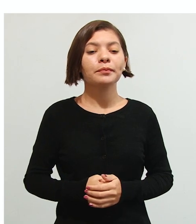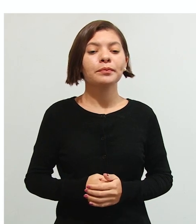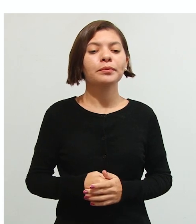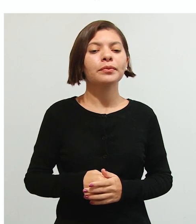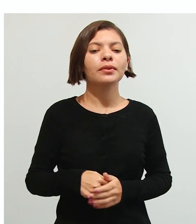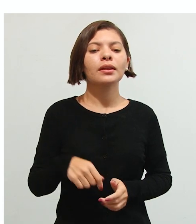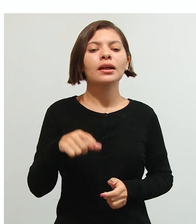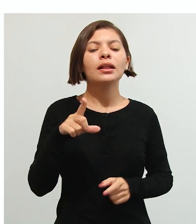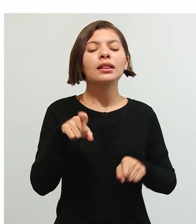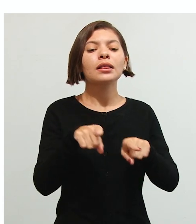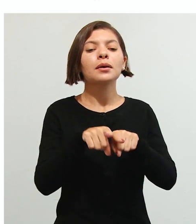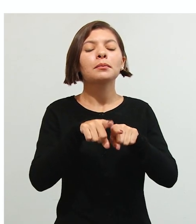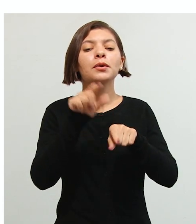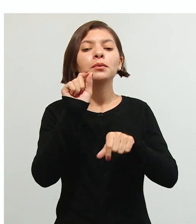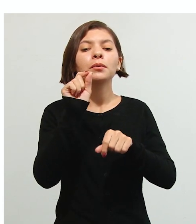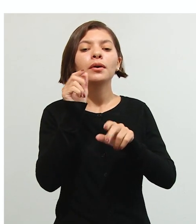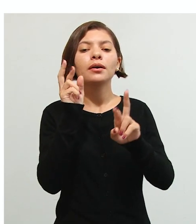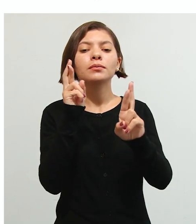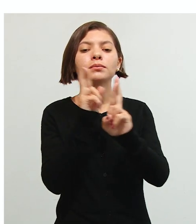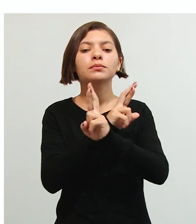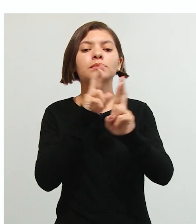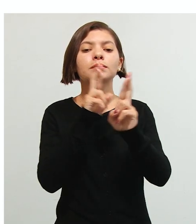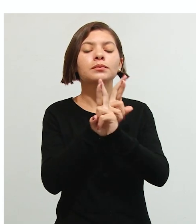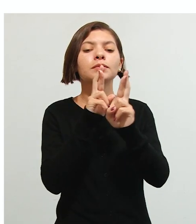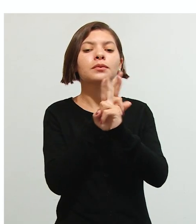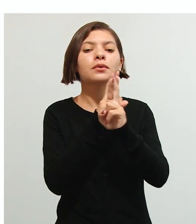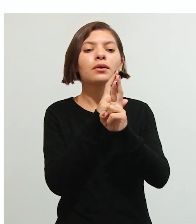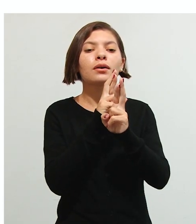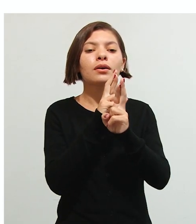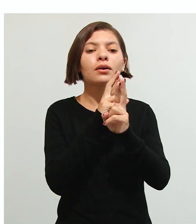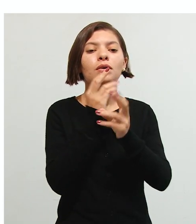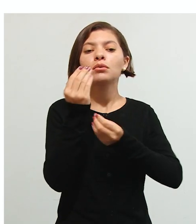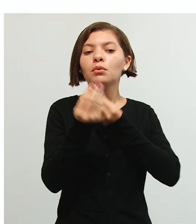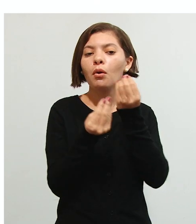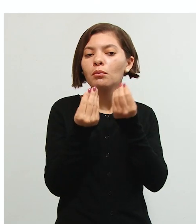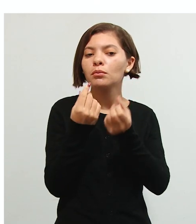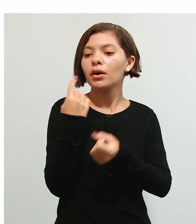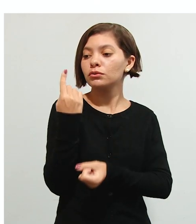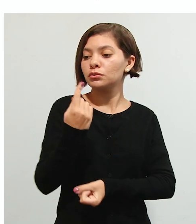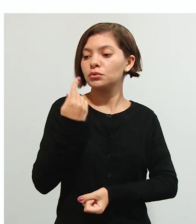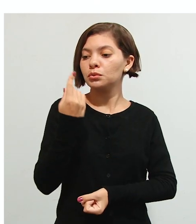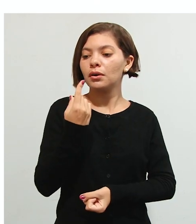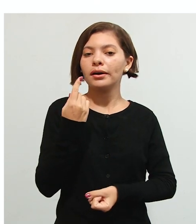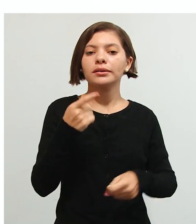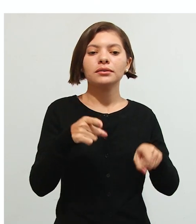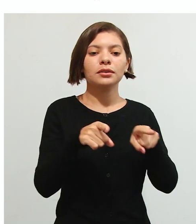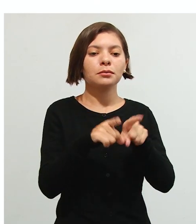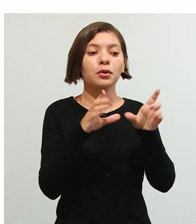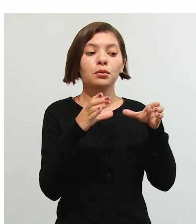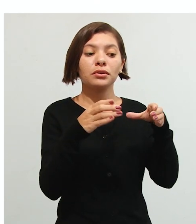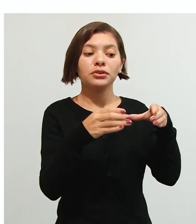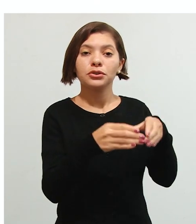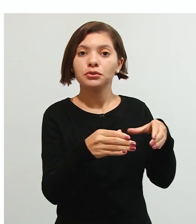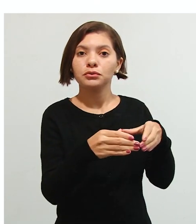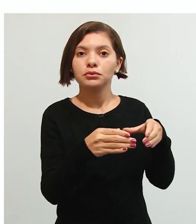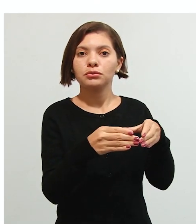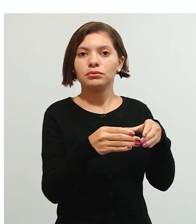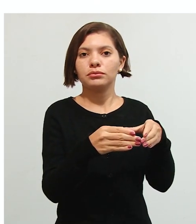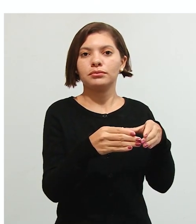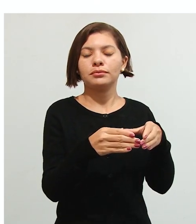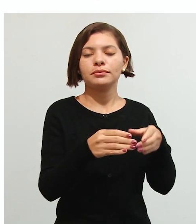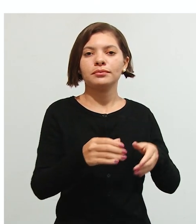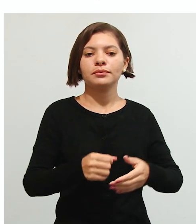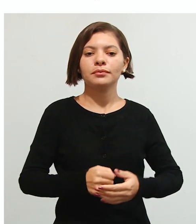ser. Também que as relações, elas acontecem tanto no âmbito individual quanto coletivo, então nem tudo é